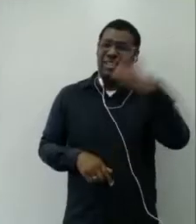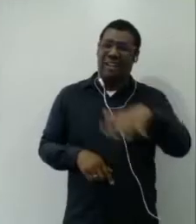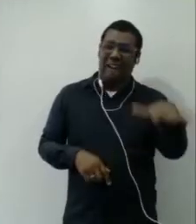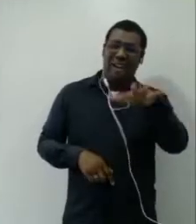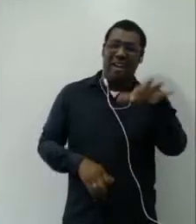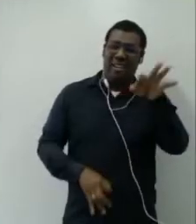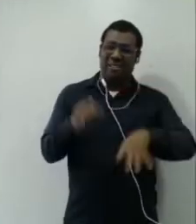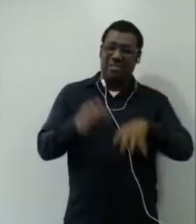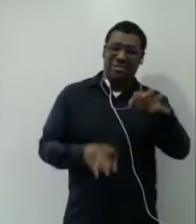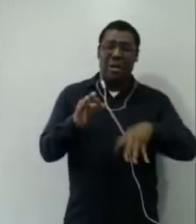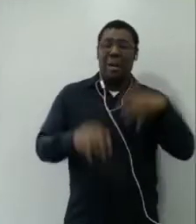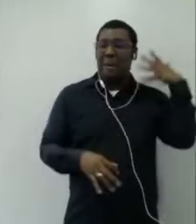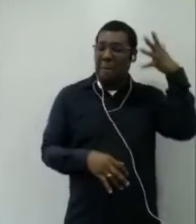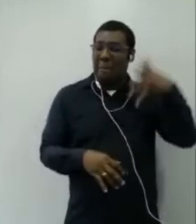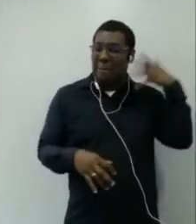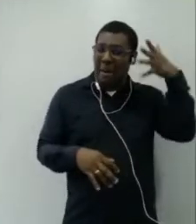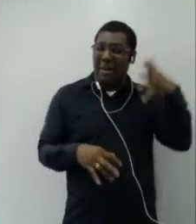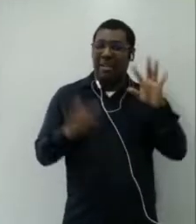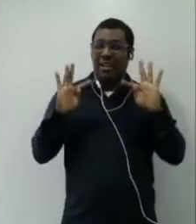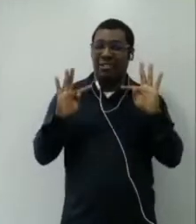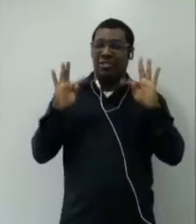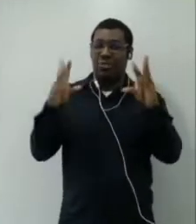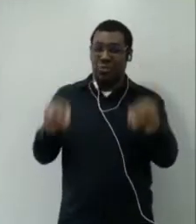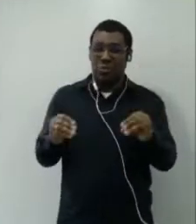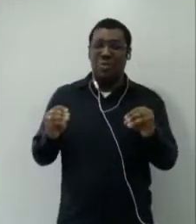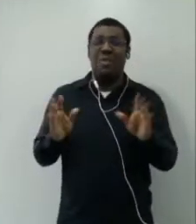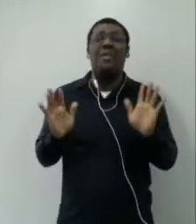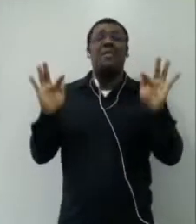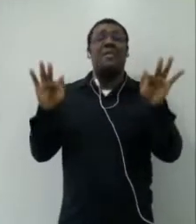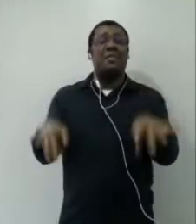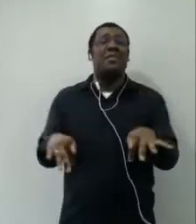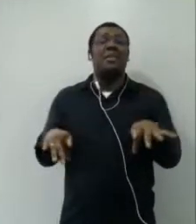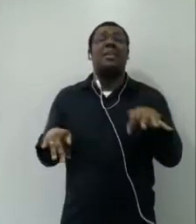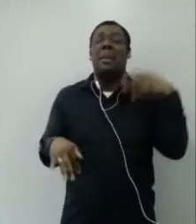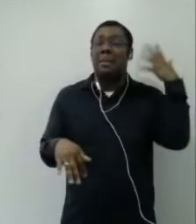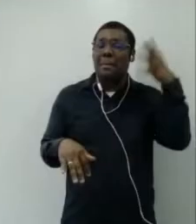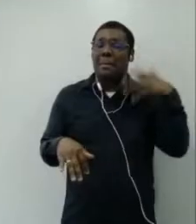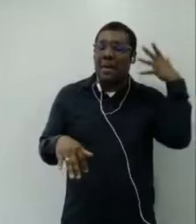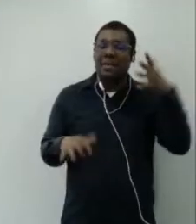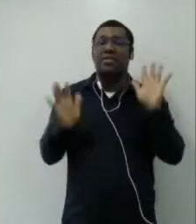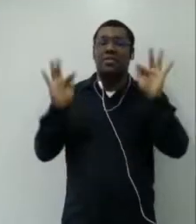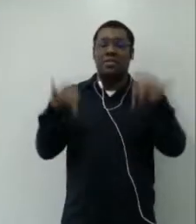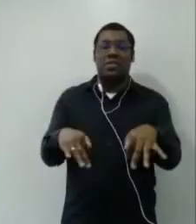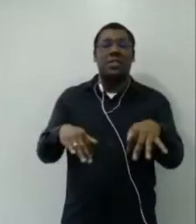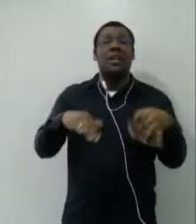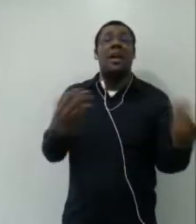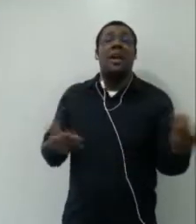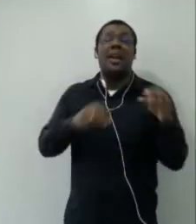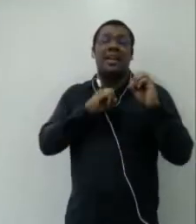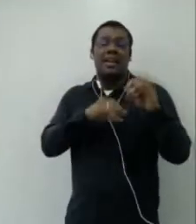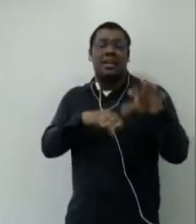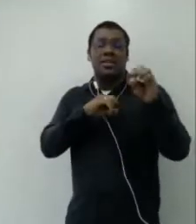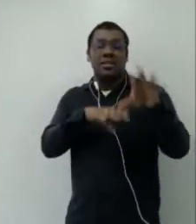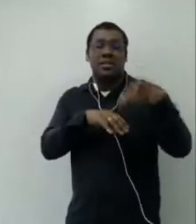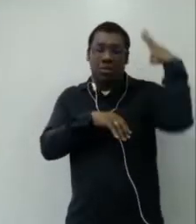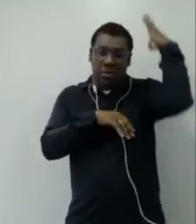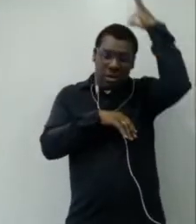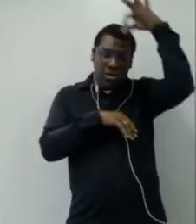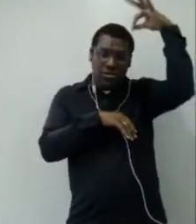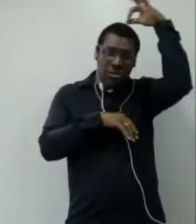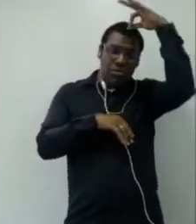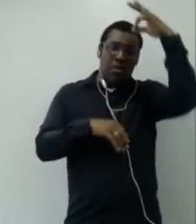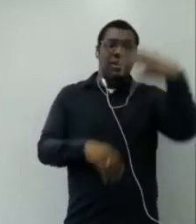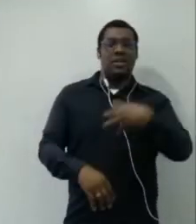palestras, terminava sempre com uma fala, uma mensagem espiritual de alegria, sempre